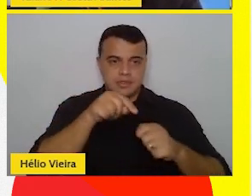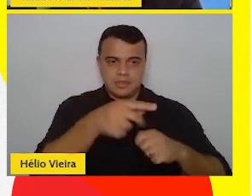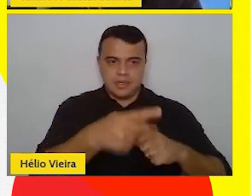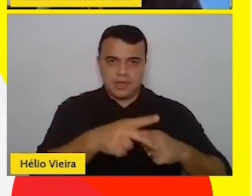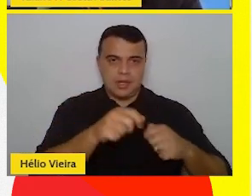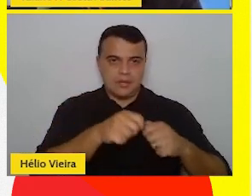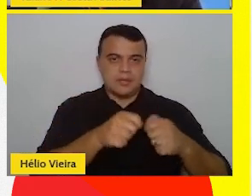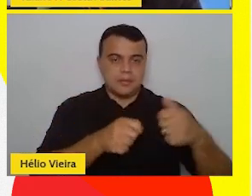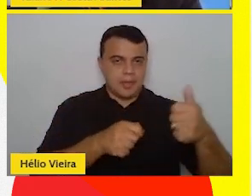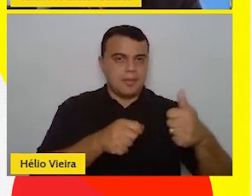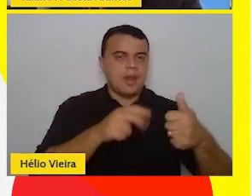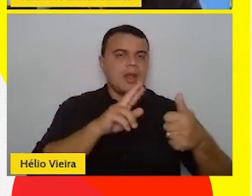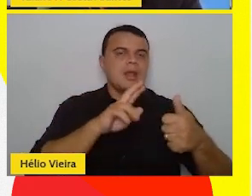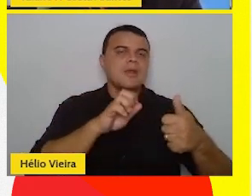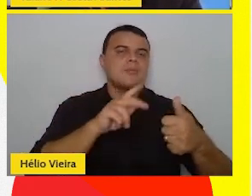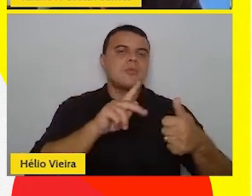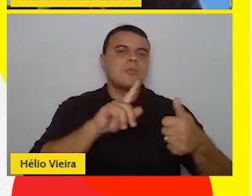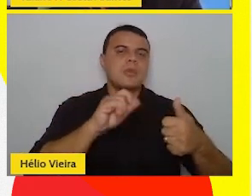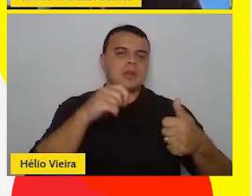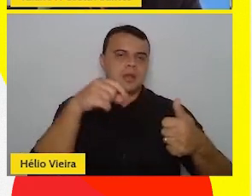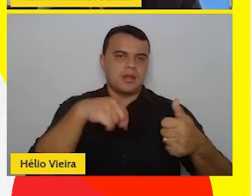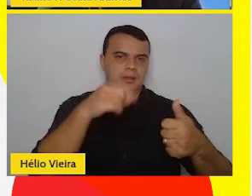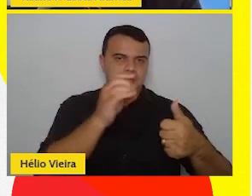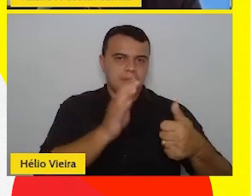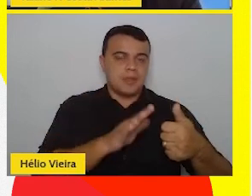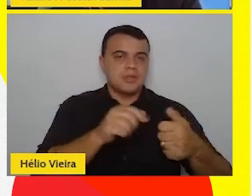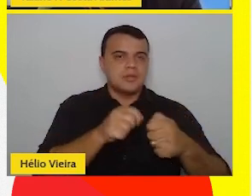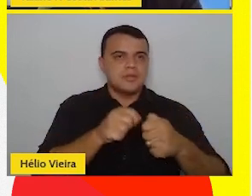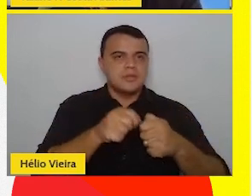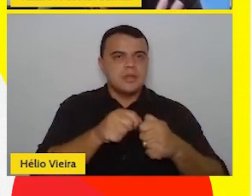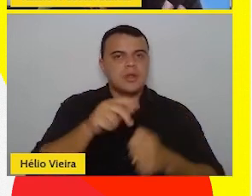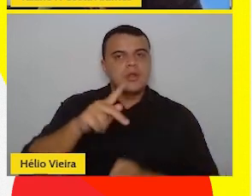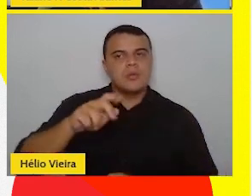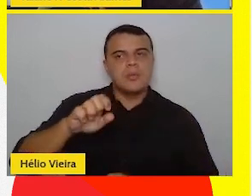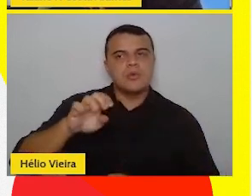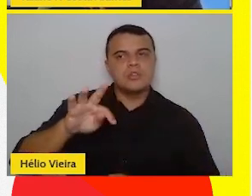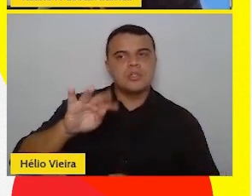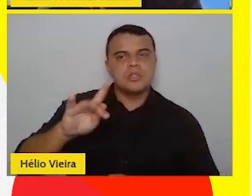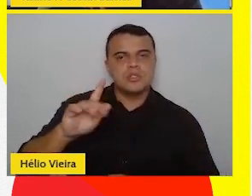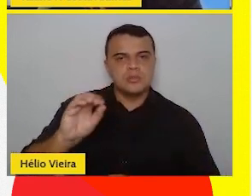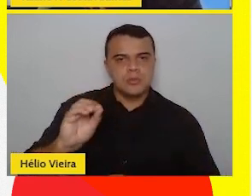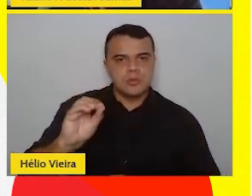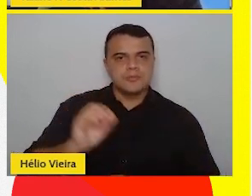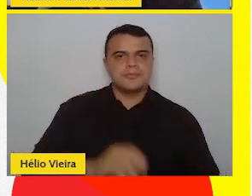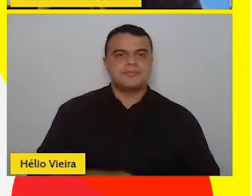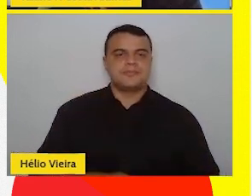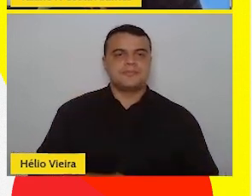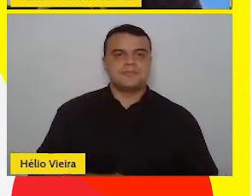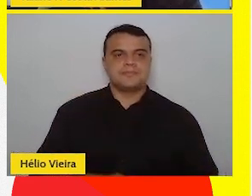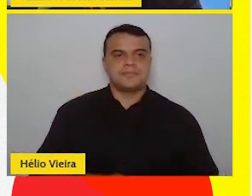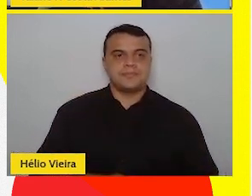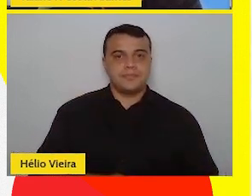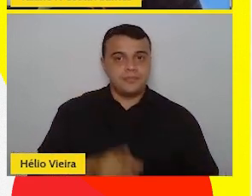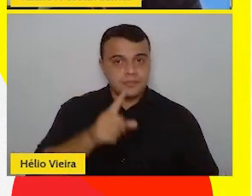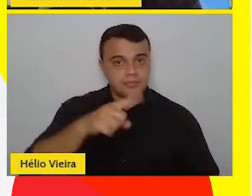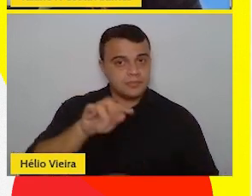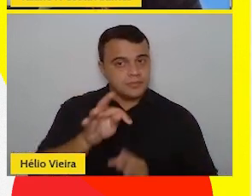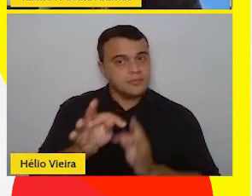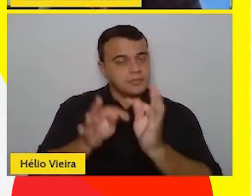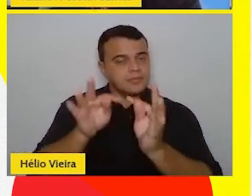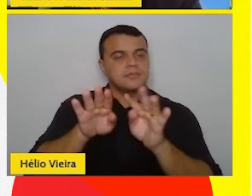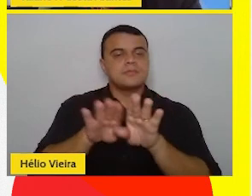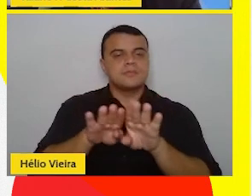da Primeira República aqui no Brasil, que trabalham o pontilhismo. Então, essa técnica